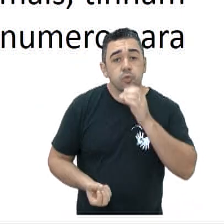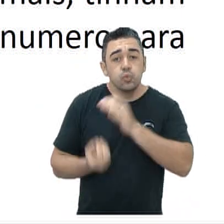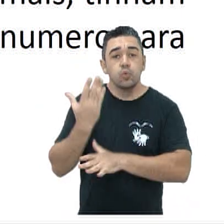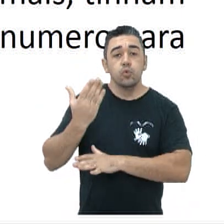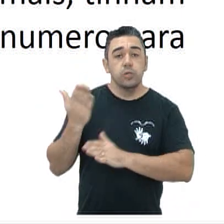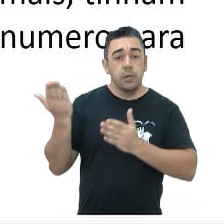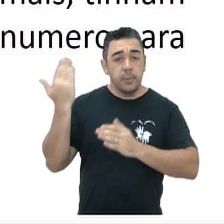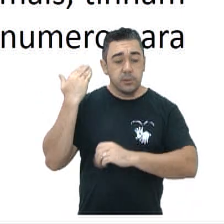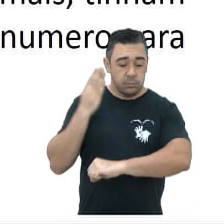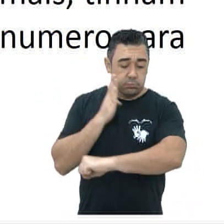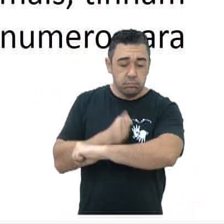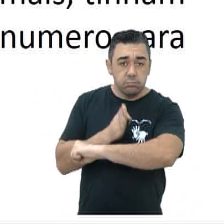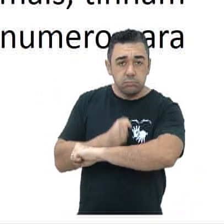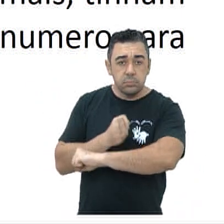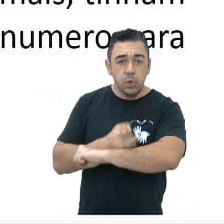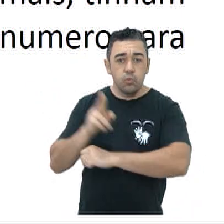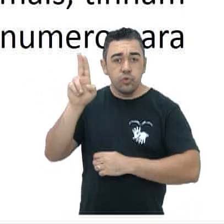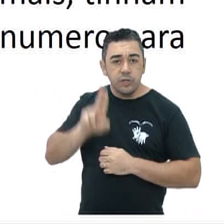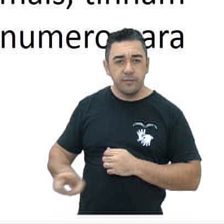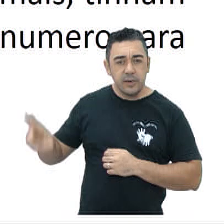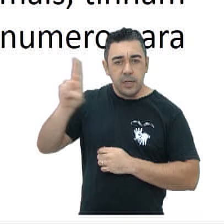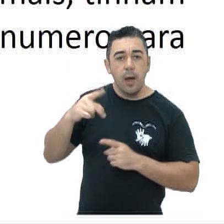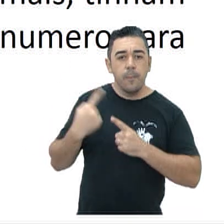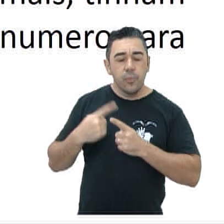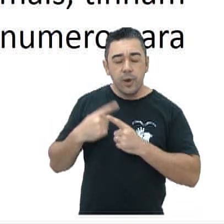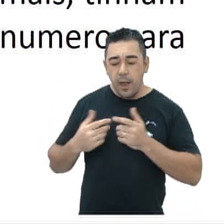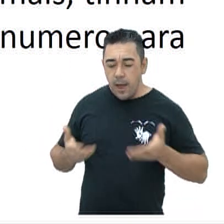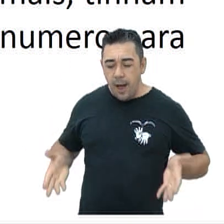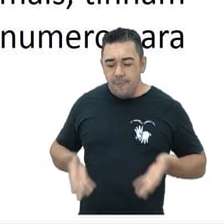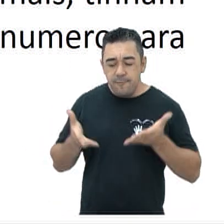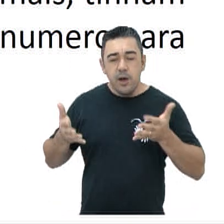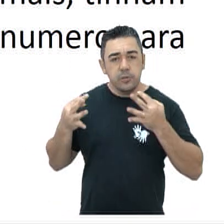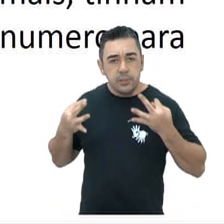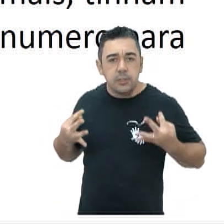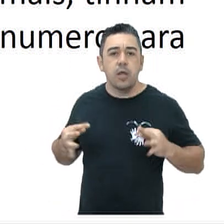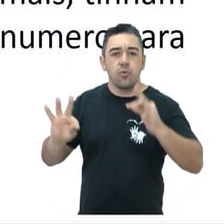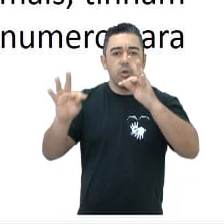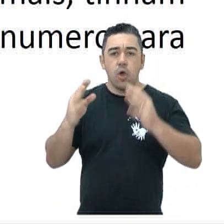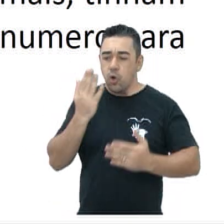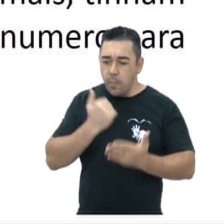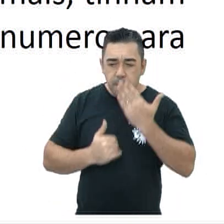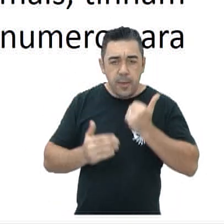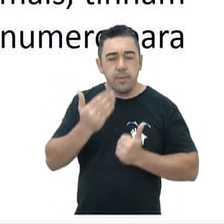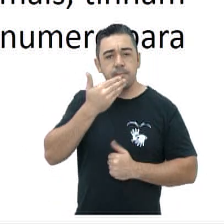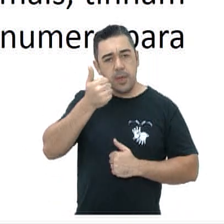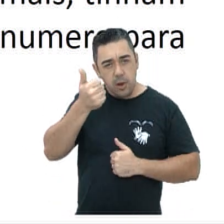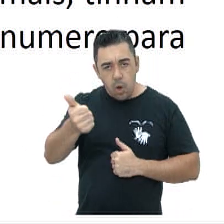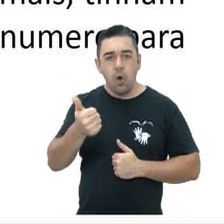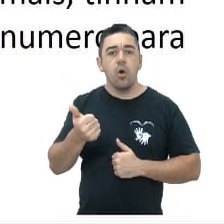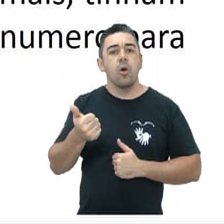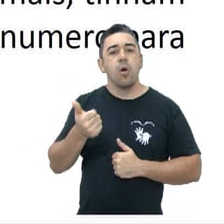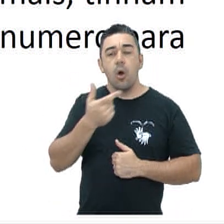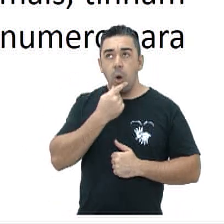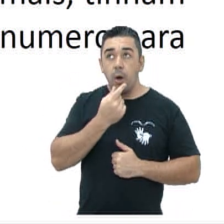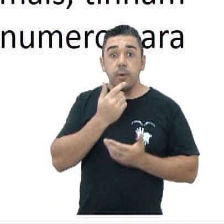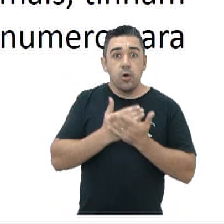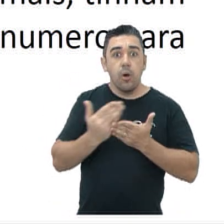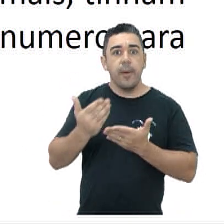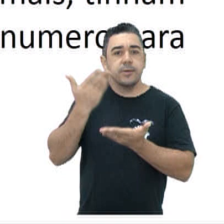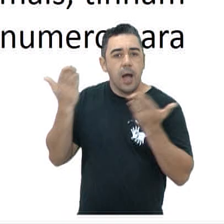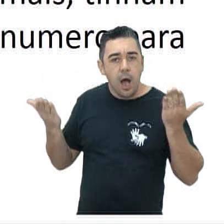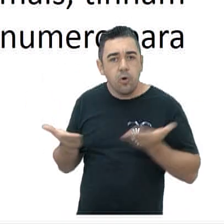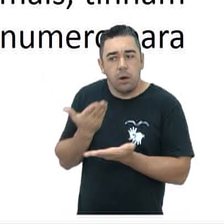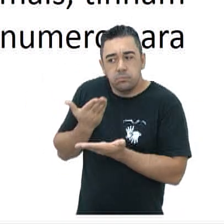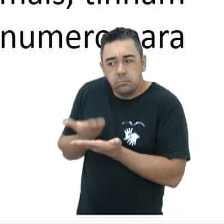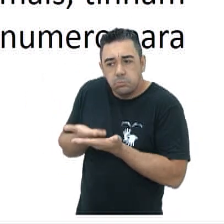na Idade Média, porque os avanços tecnológicos, né? O homem comendo melhor, se alimentando melhor, vai levar o homem a um estudo, né? A